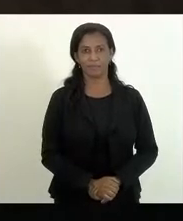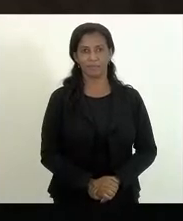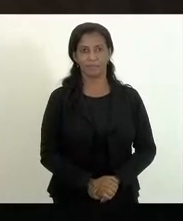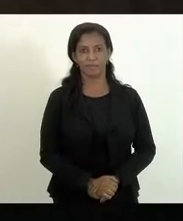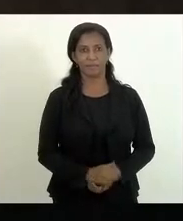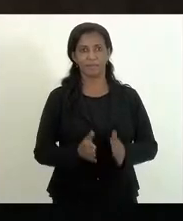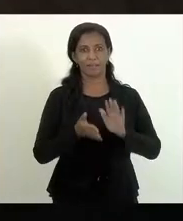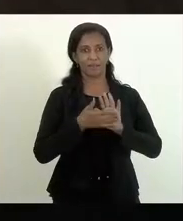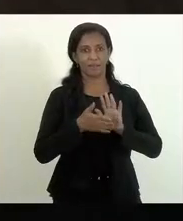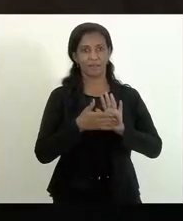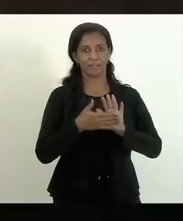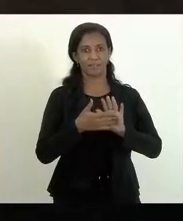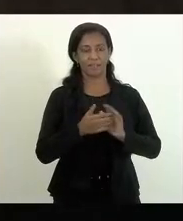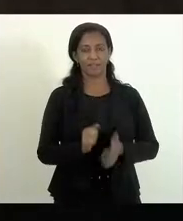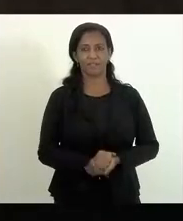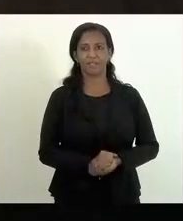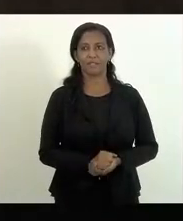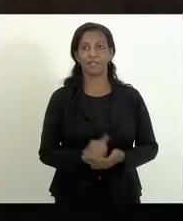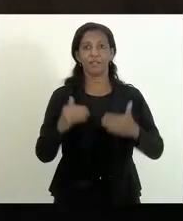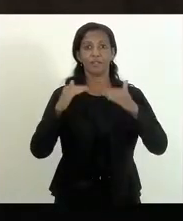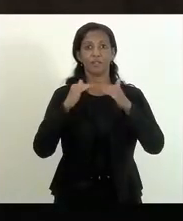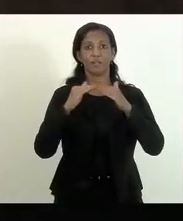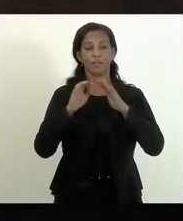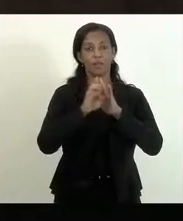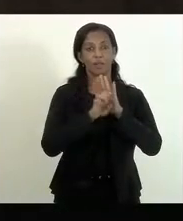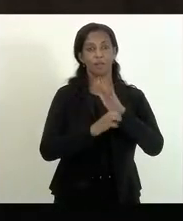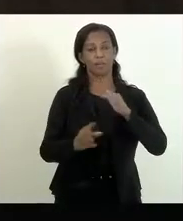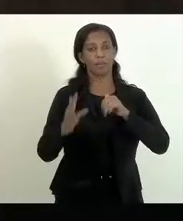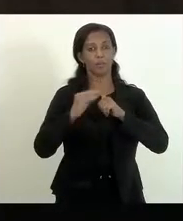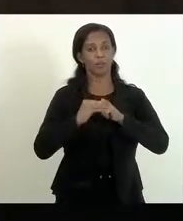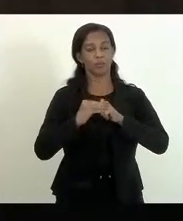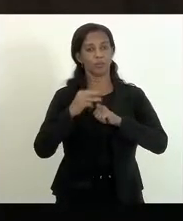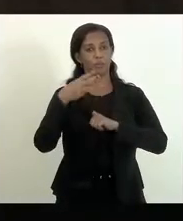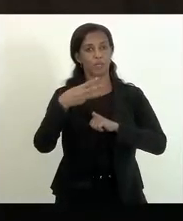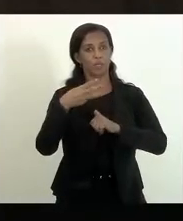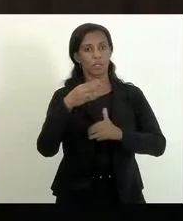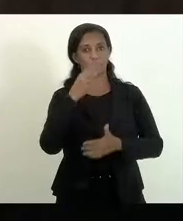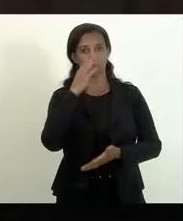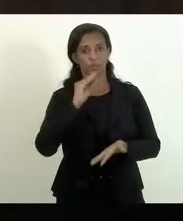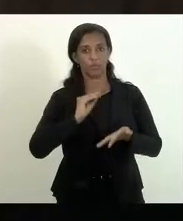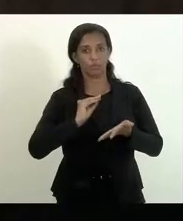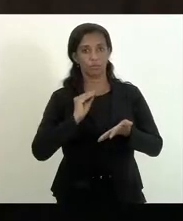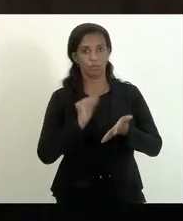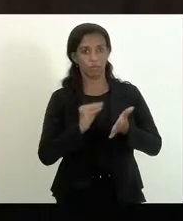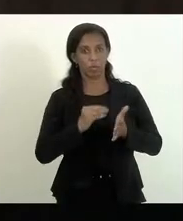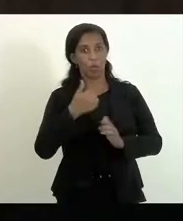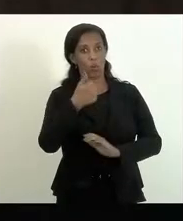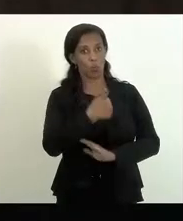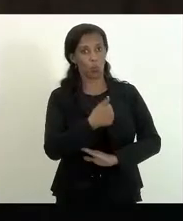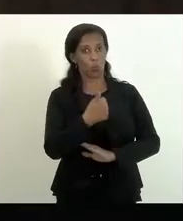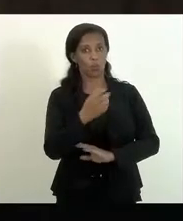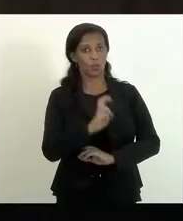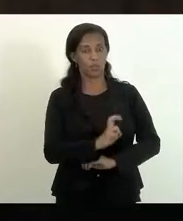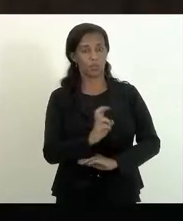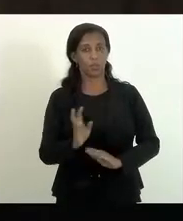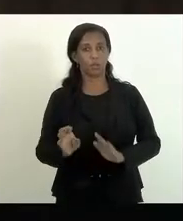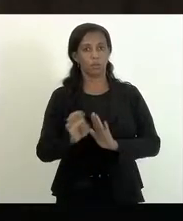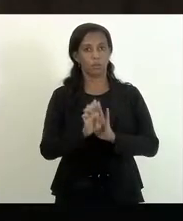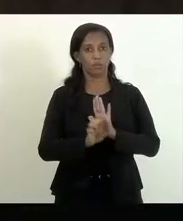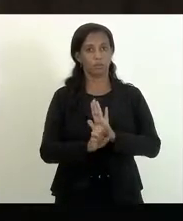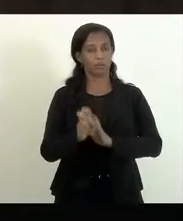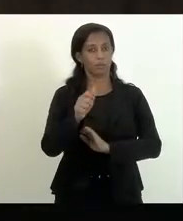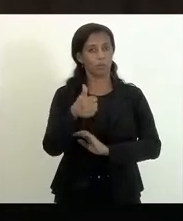O parecer, as emendas de plenário favorável com subemenda à emenda 3, pela prejudicabilidade das emendas 1 e 5, pela emenda 1 da